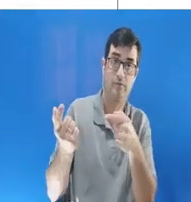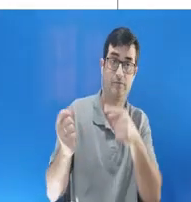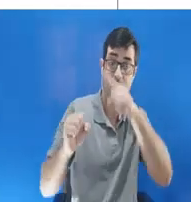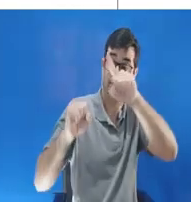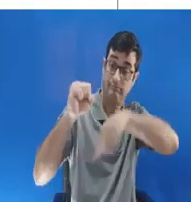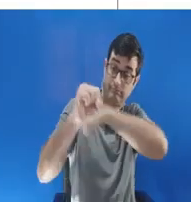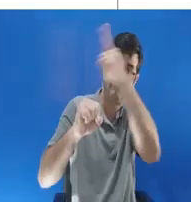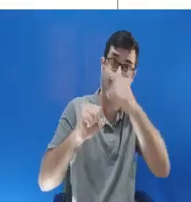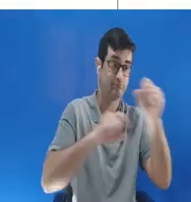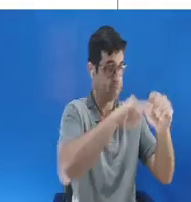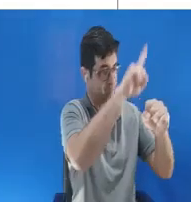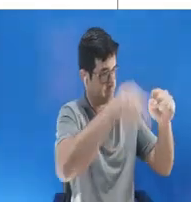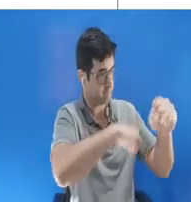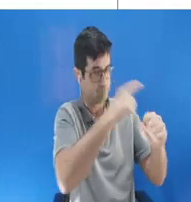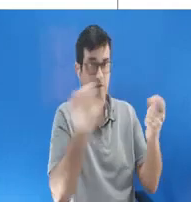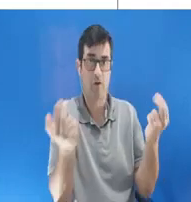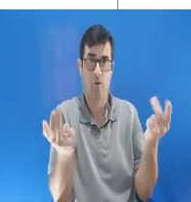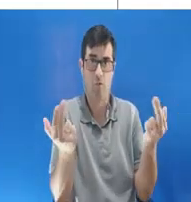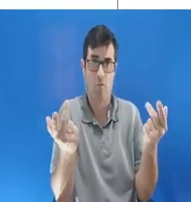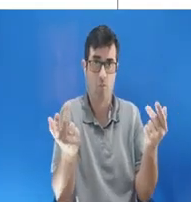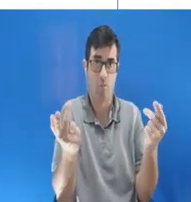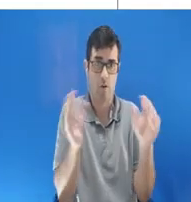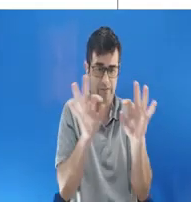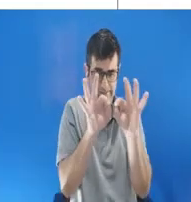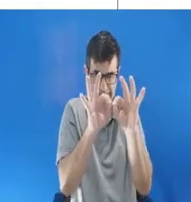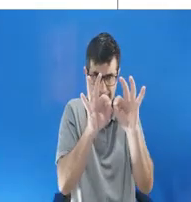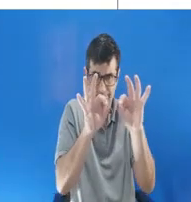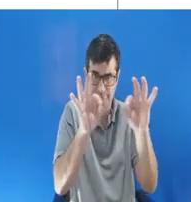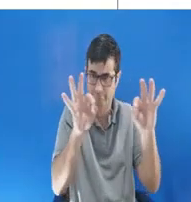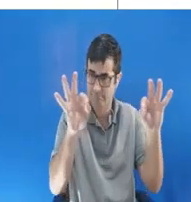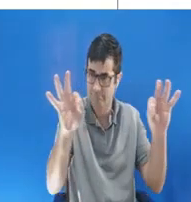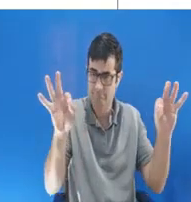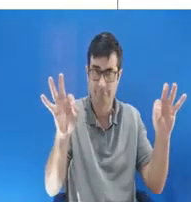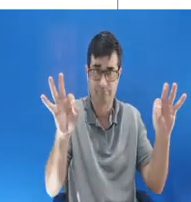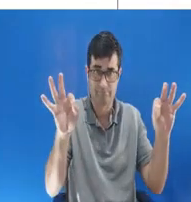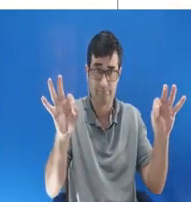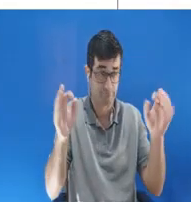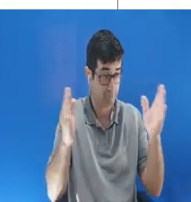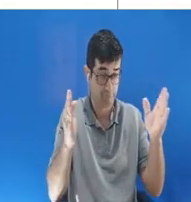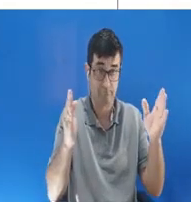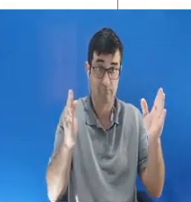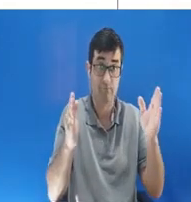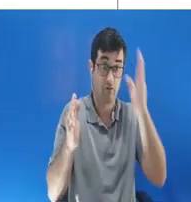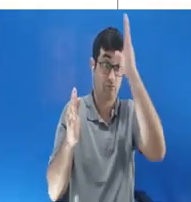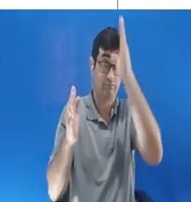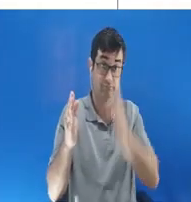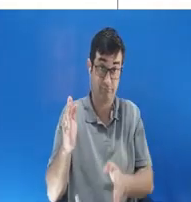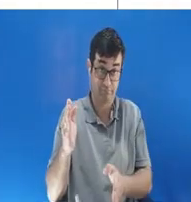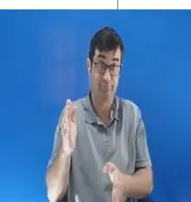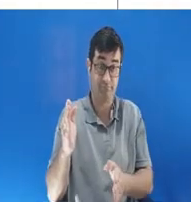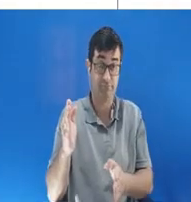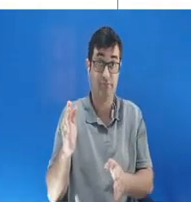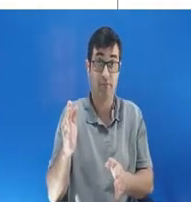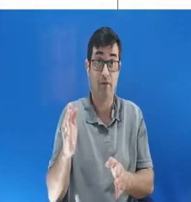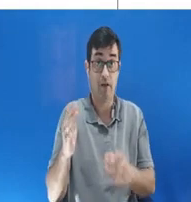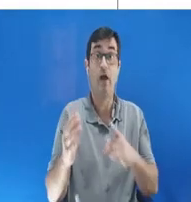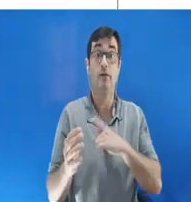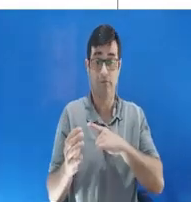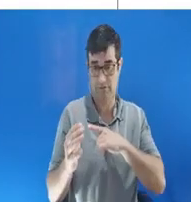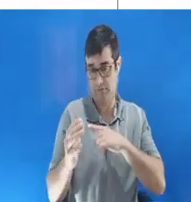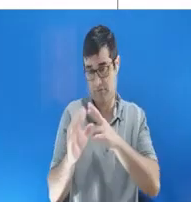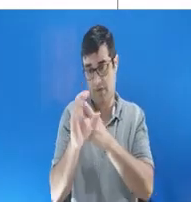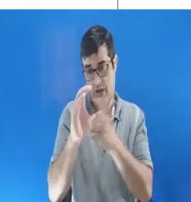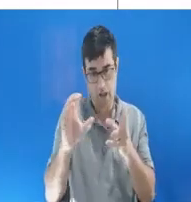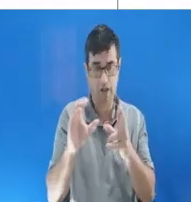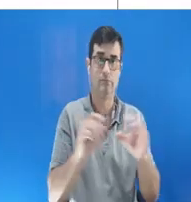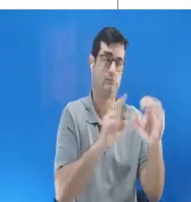à eletrosfera desse átomo, se eu medir a distância entre esses dois núcleos e dividir pela metade, eu vou ter exatamente o